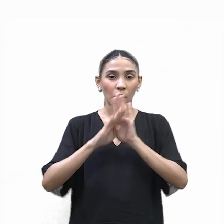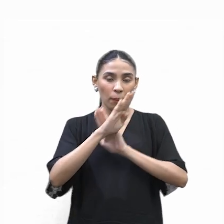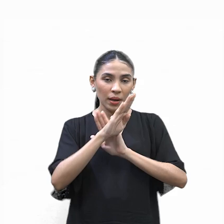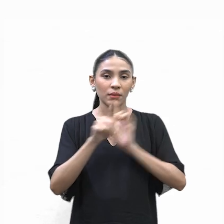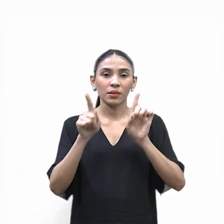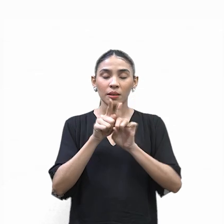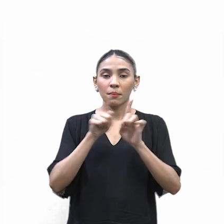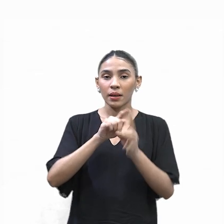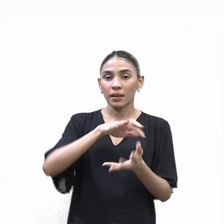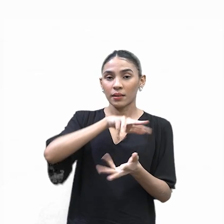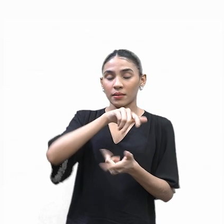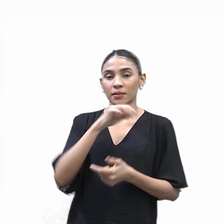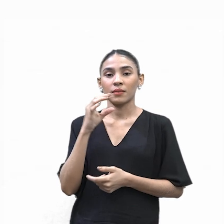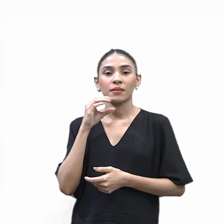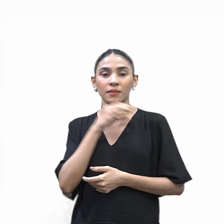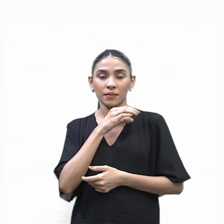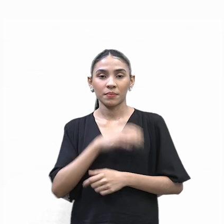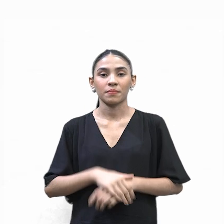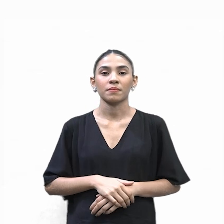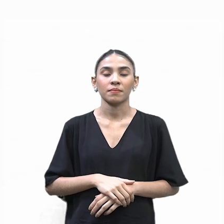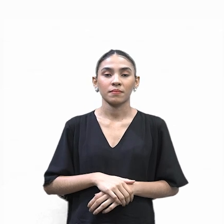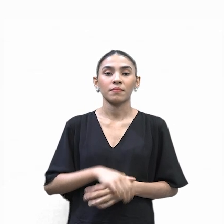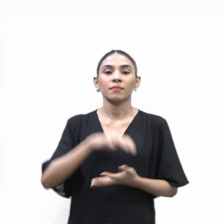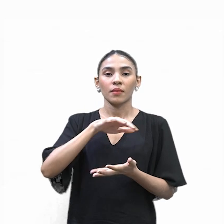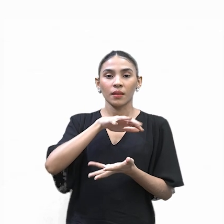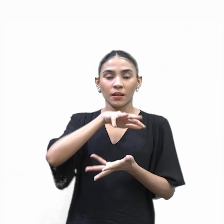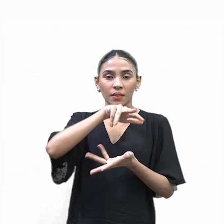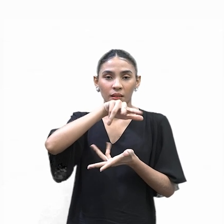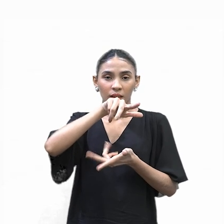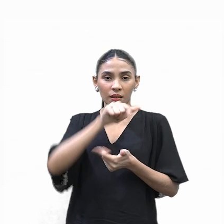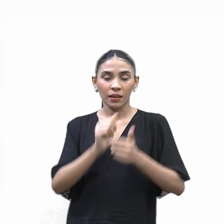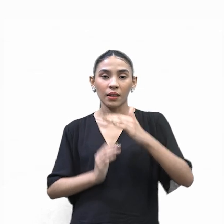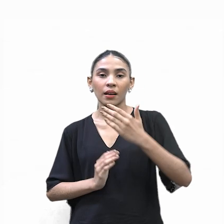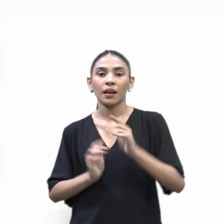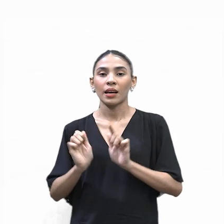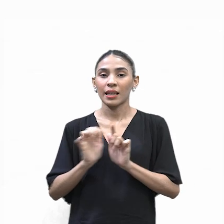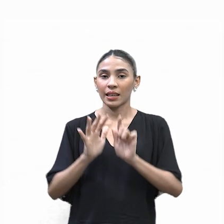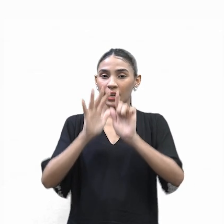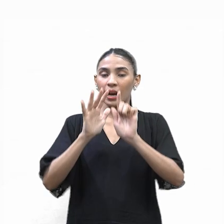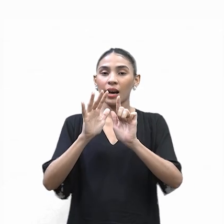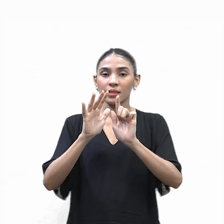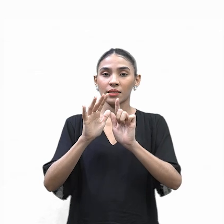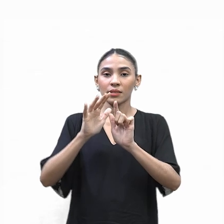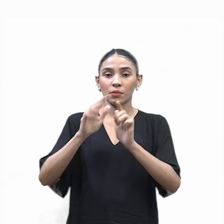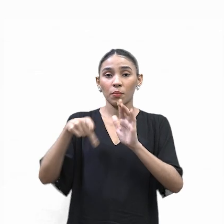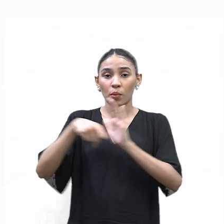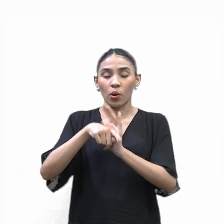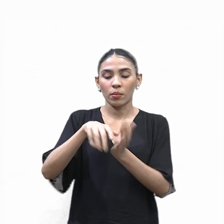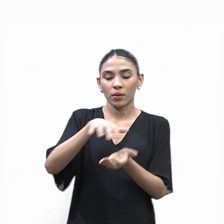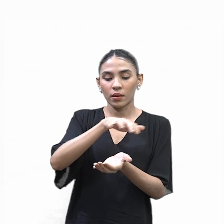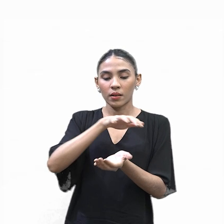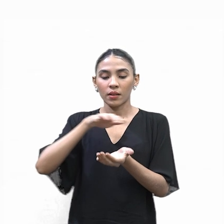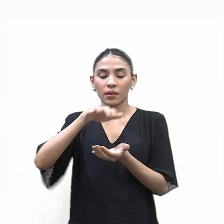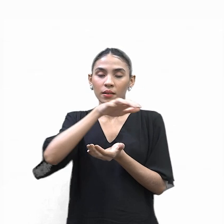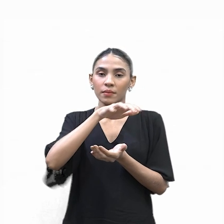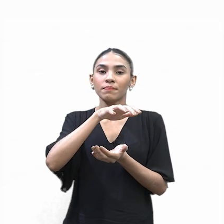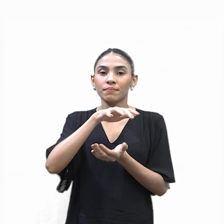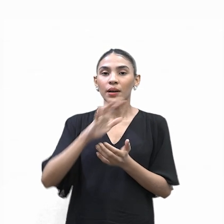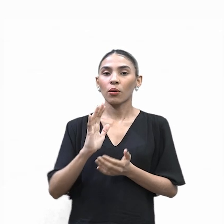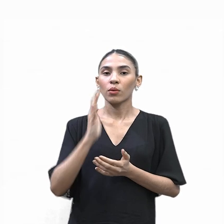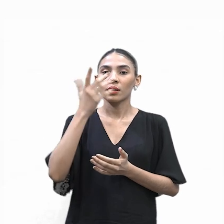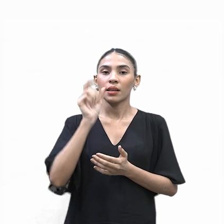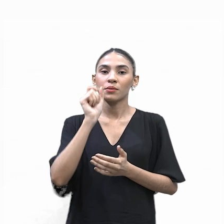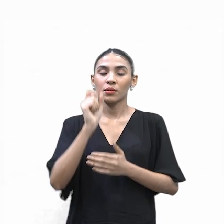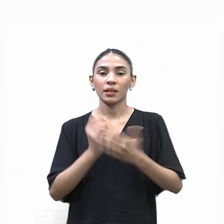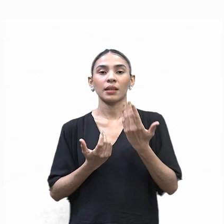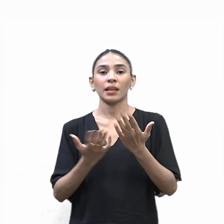que a gente está falando, é o aumento da concentração de gases estufa, né, na atmosfera, promove uma maior retenção